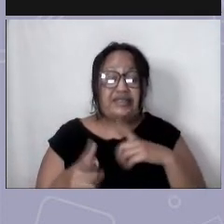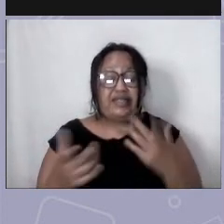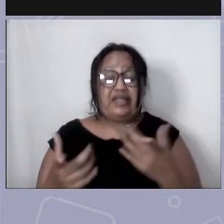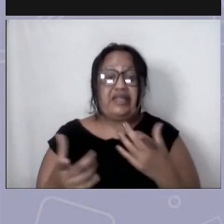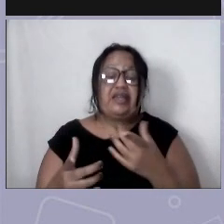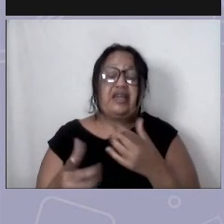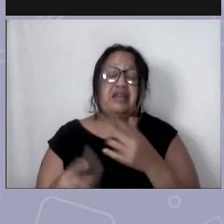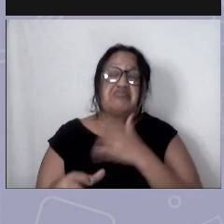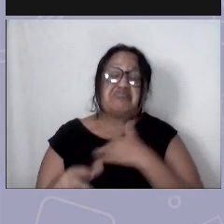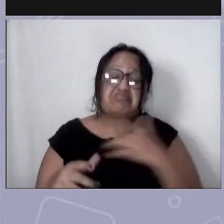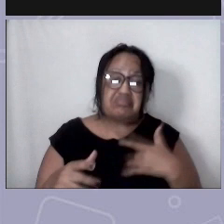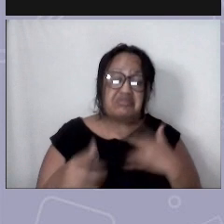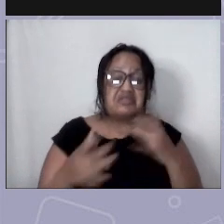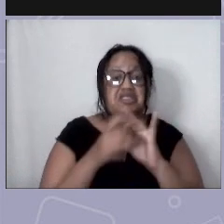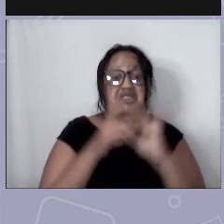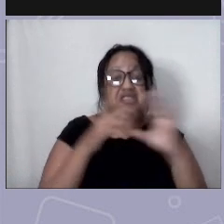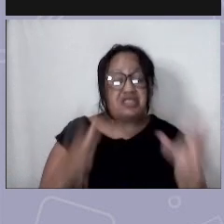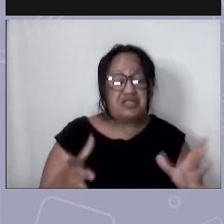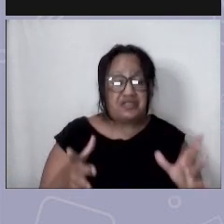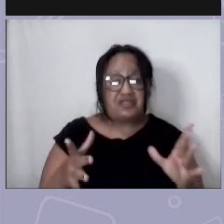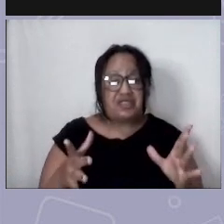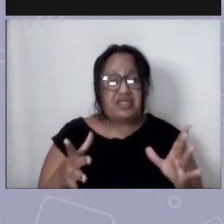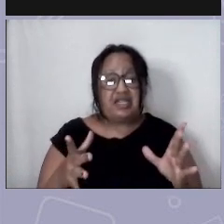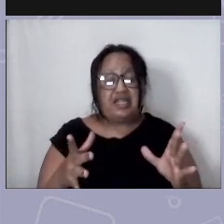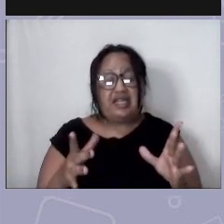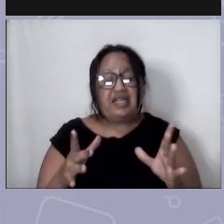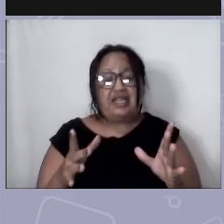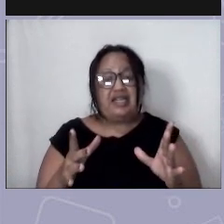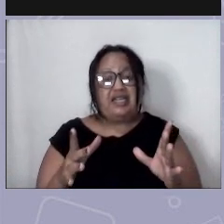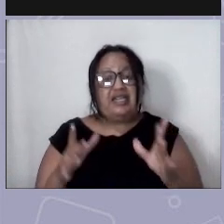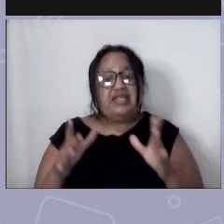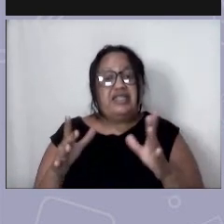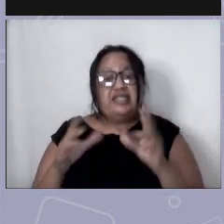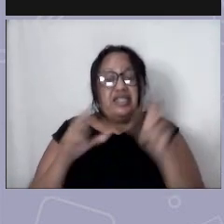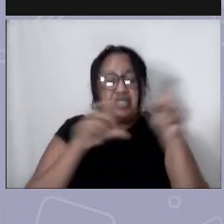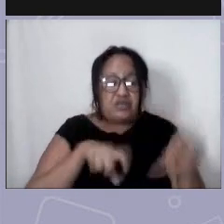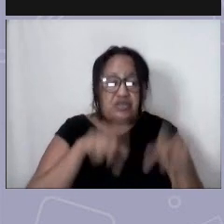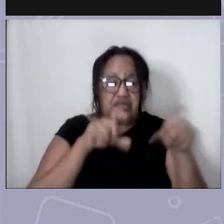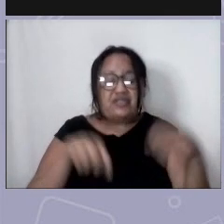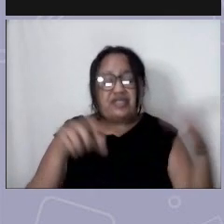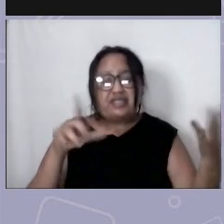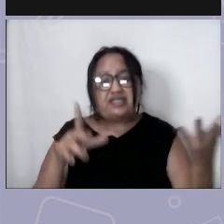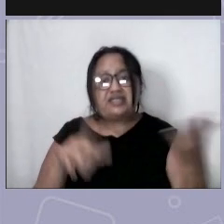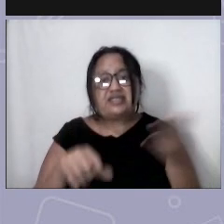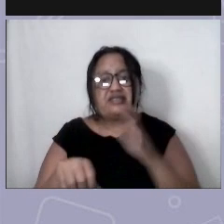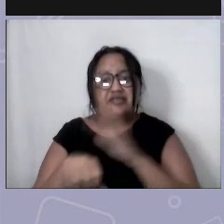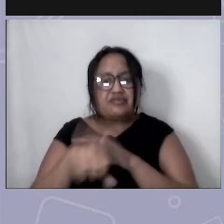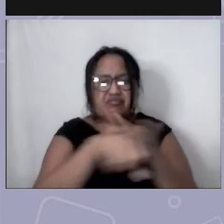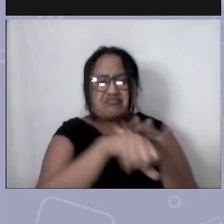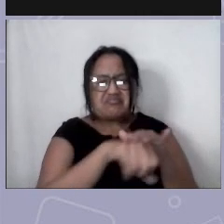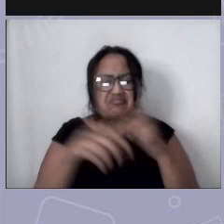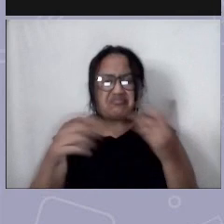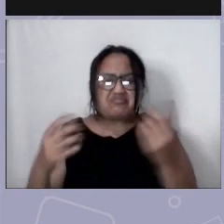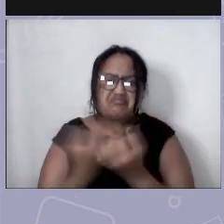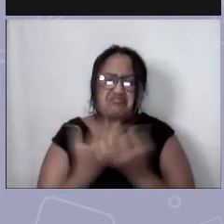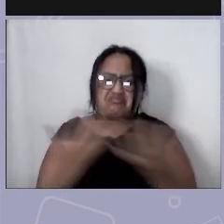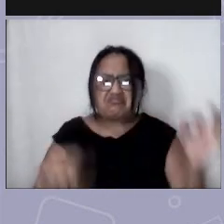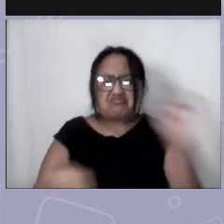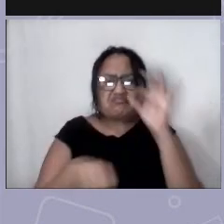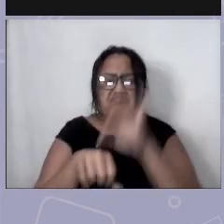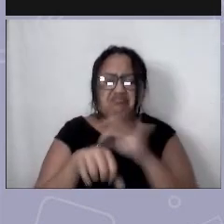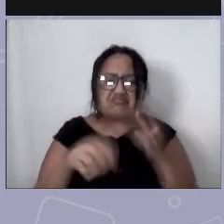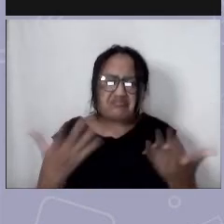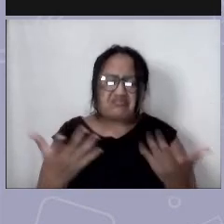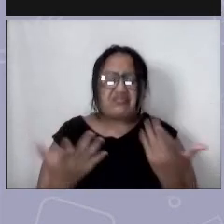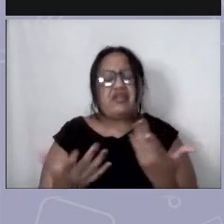aspas de livrar esses cultivares das pragas eles trazem uma série de danos né de malefícios tanto pro meio ambiente quanto pra nós